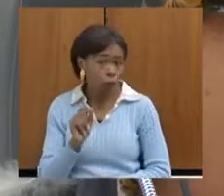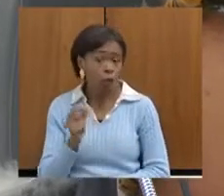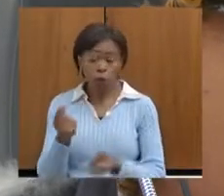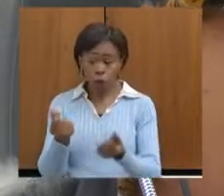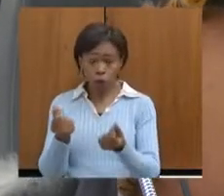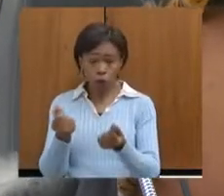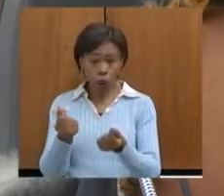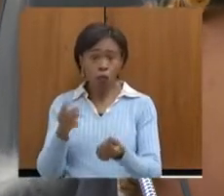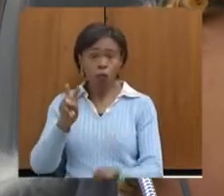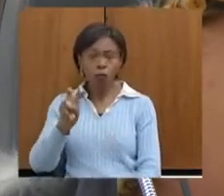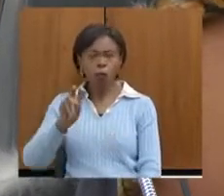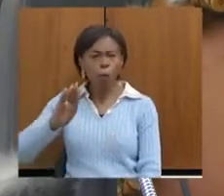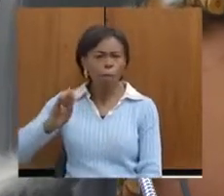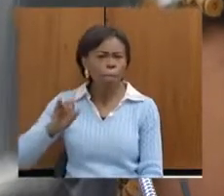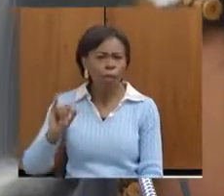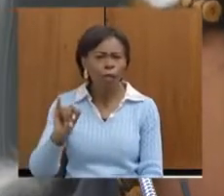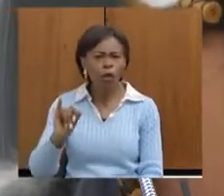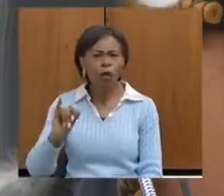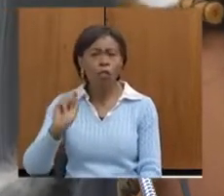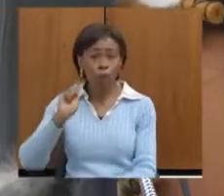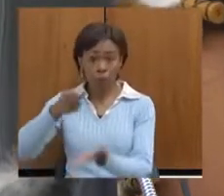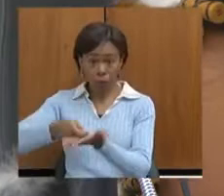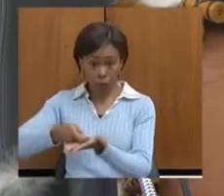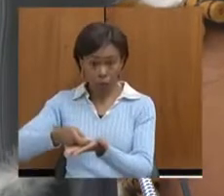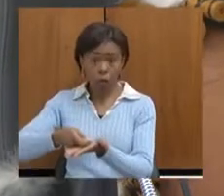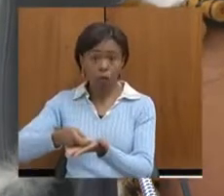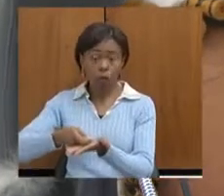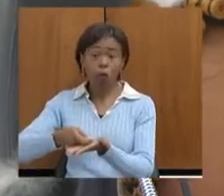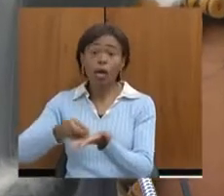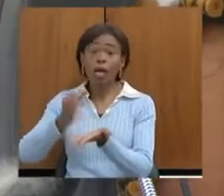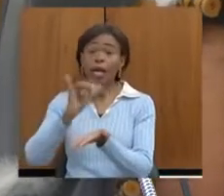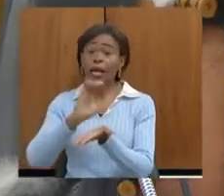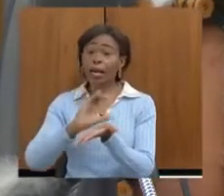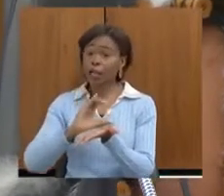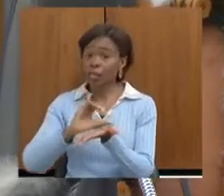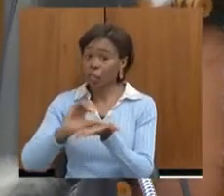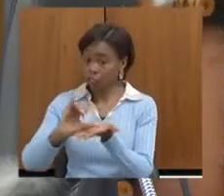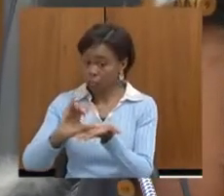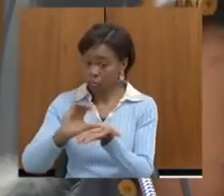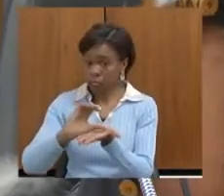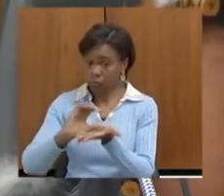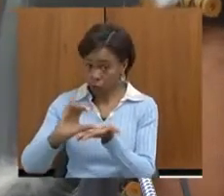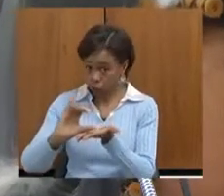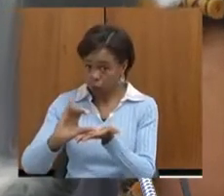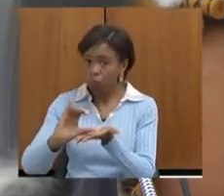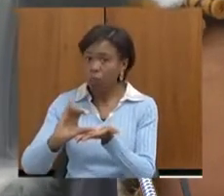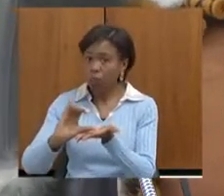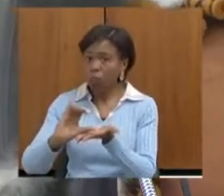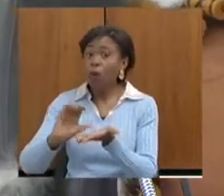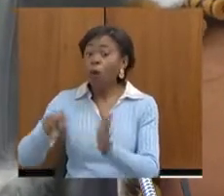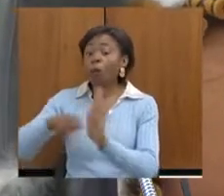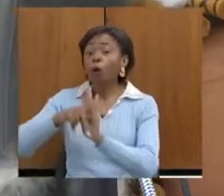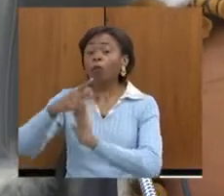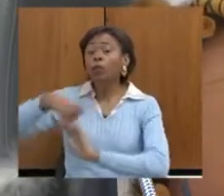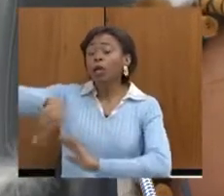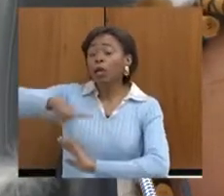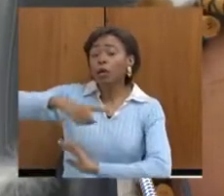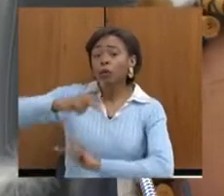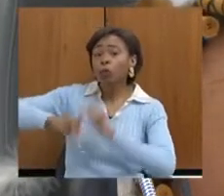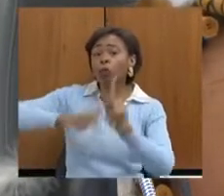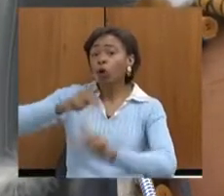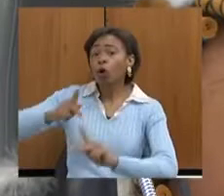pago 5 bilhões ou mais que já foram pagos em indenizações eles são dos atingidos eles são frutos da luta